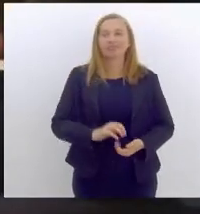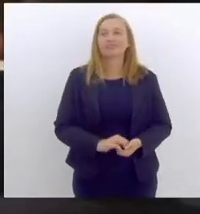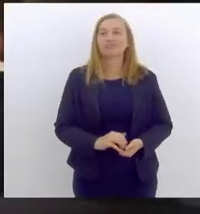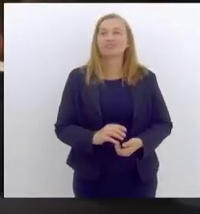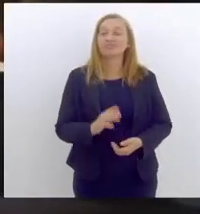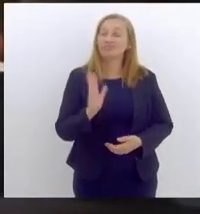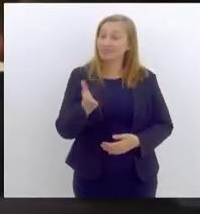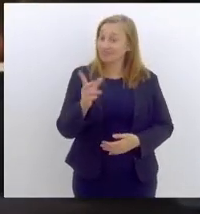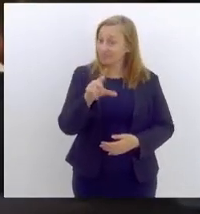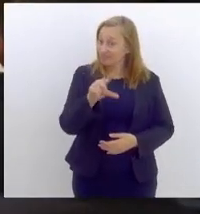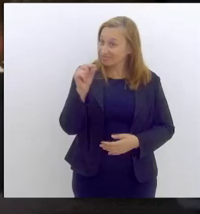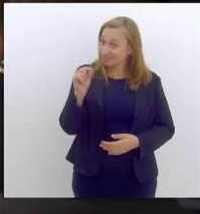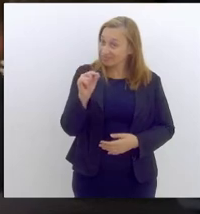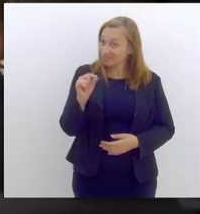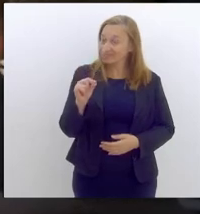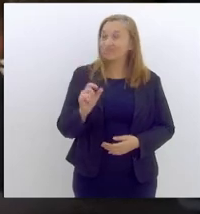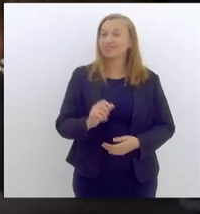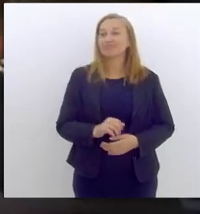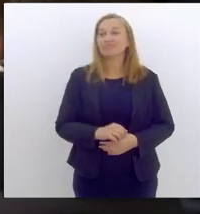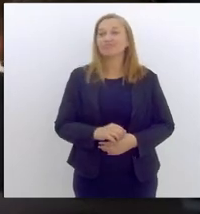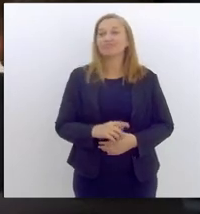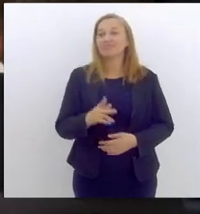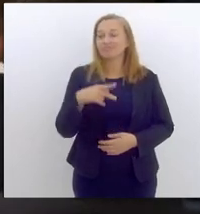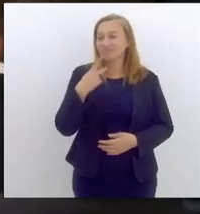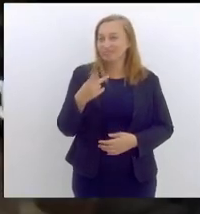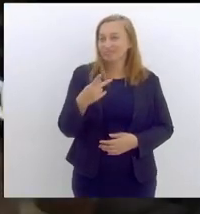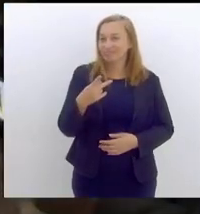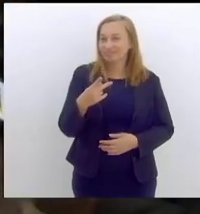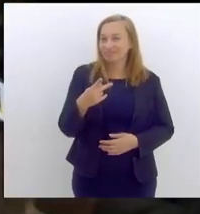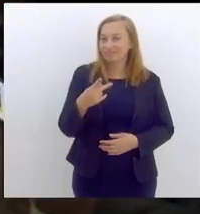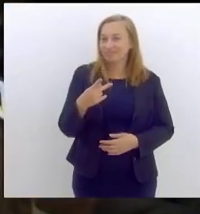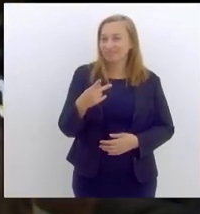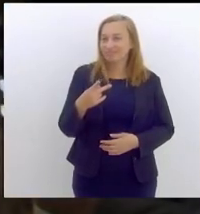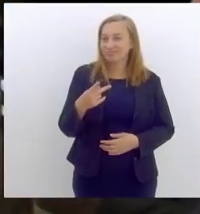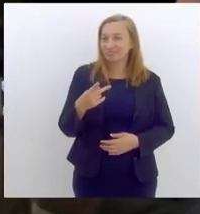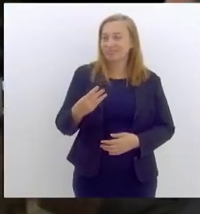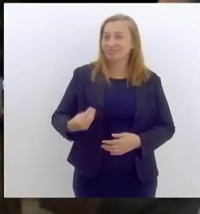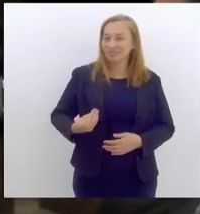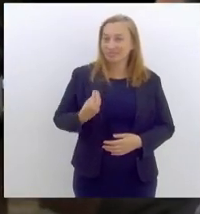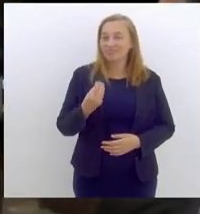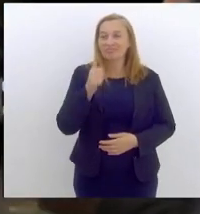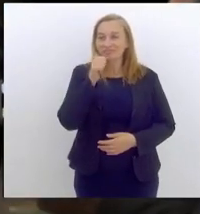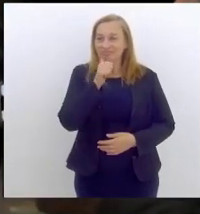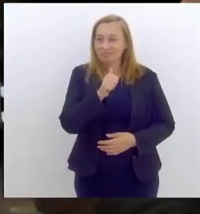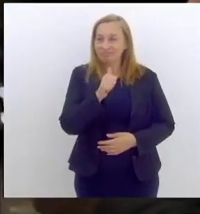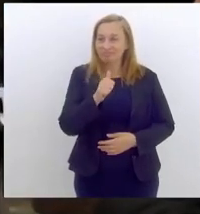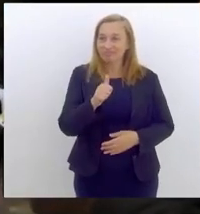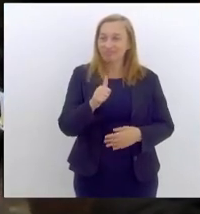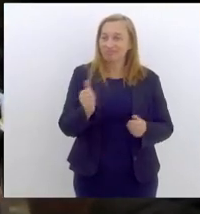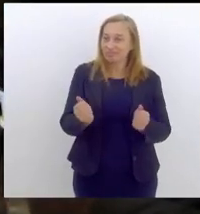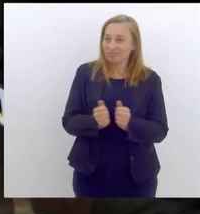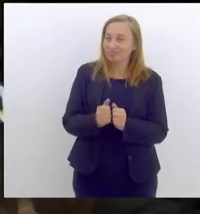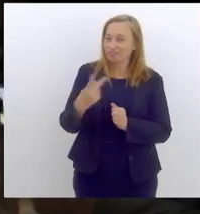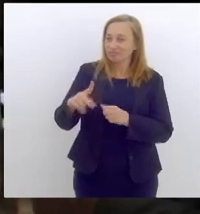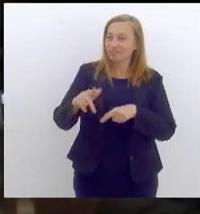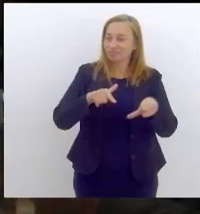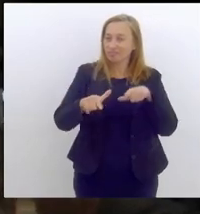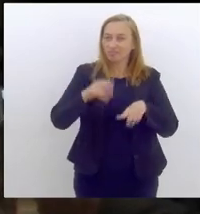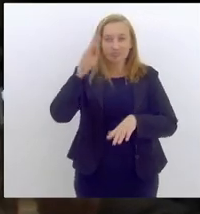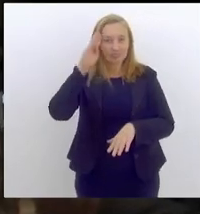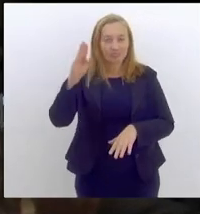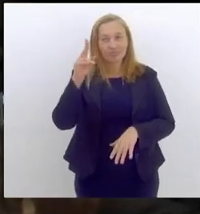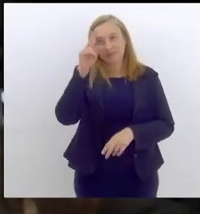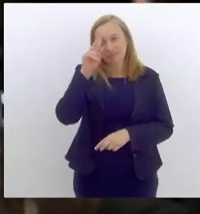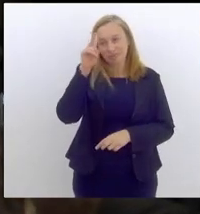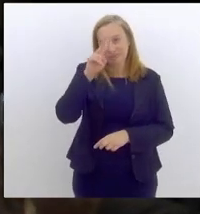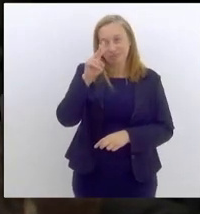eleito aqui nessa sessão, dizer que a presença de mulheres foi fundamental nessa mesa. Eu me lembro bem,